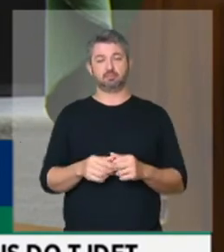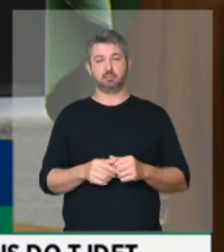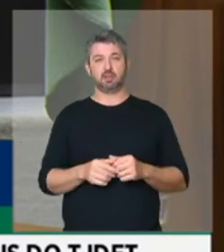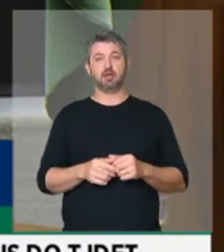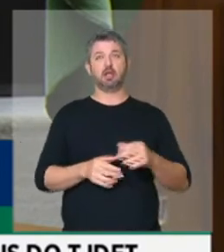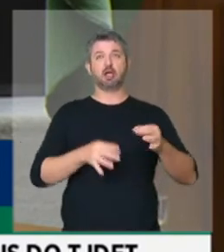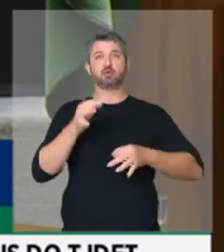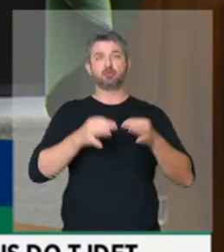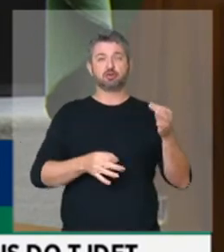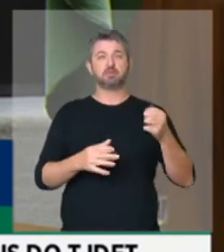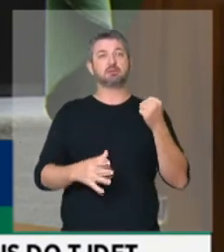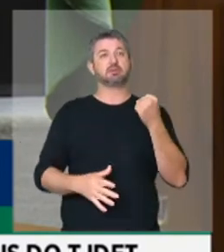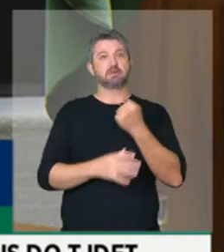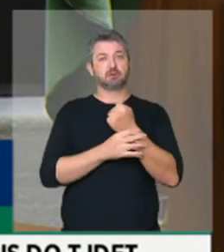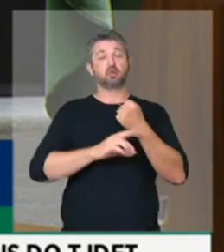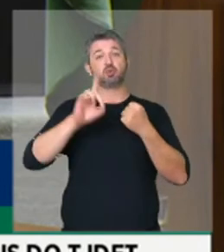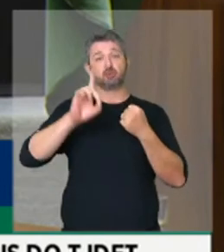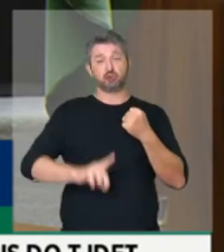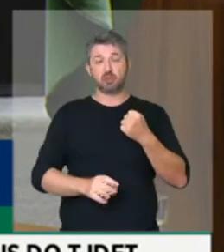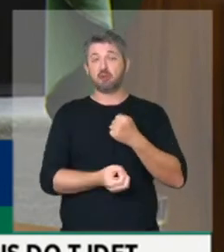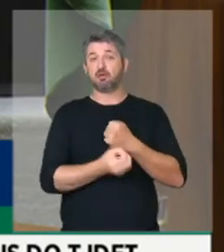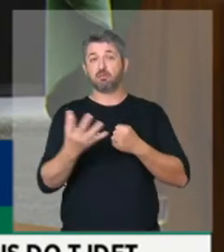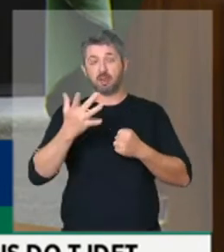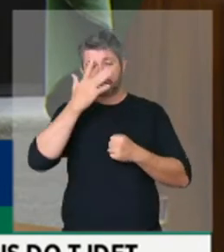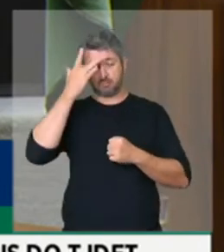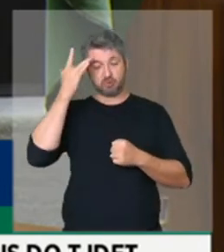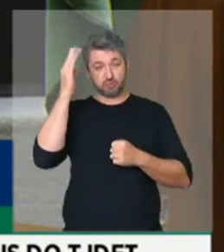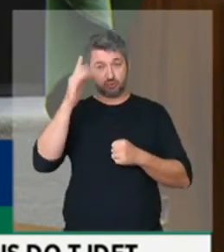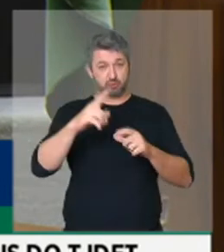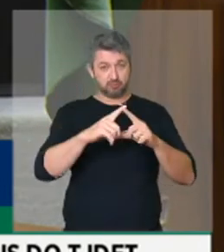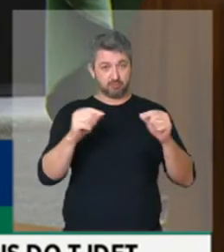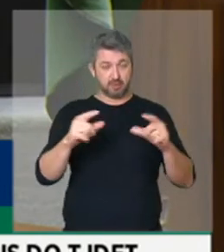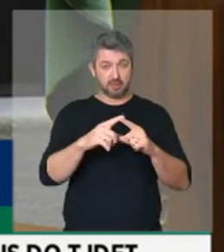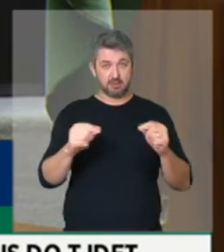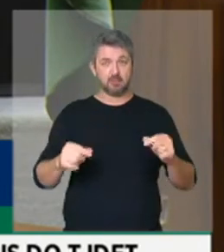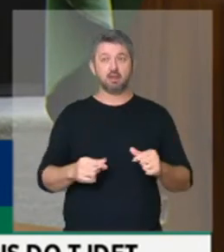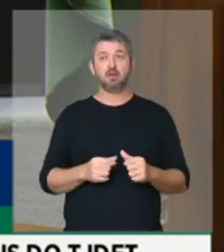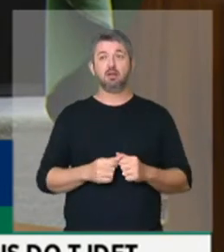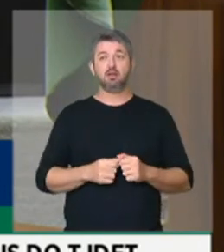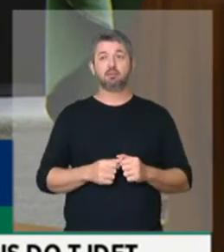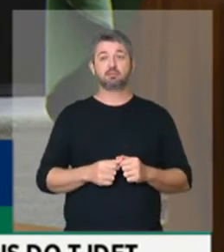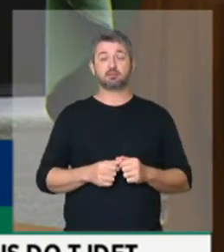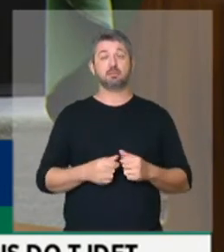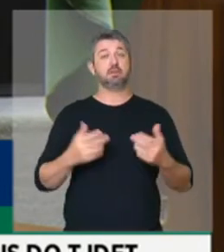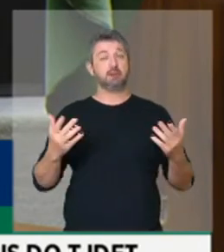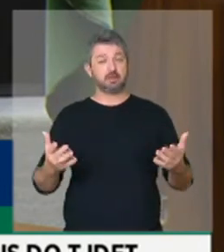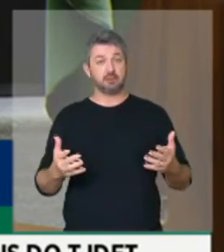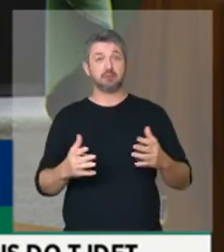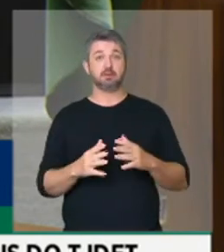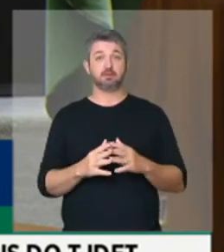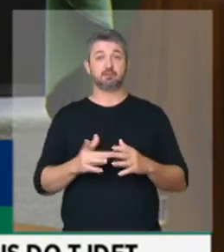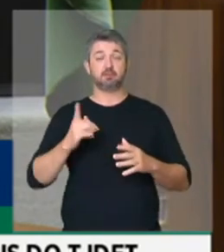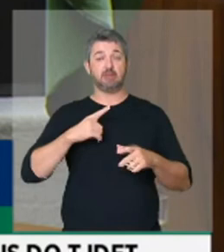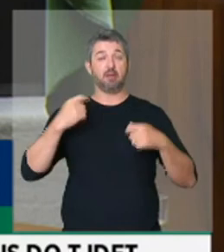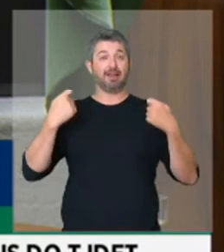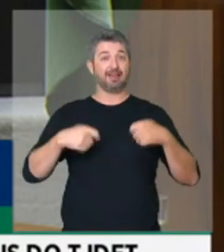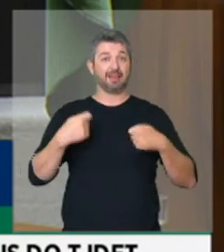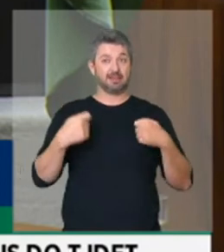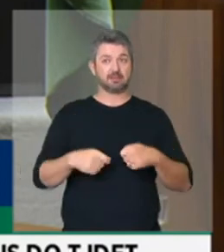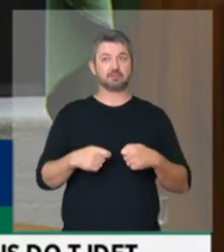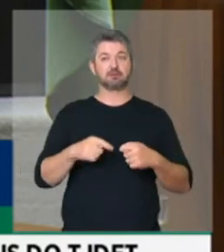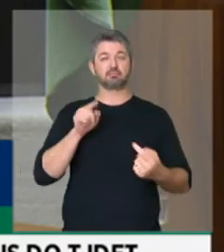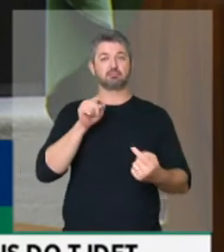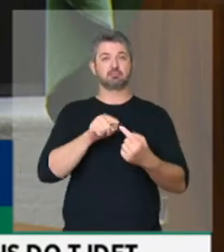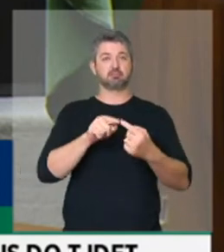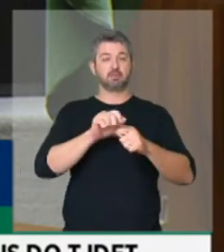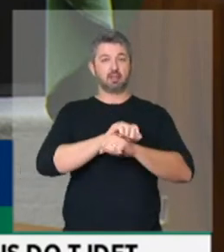tem assegurado muitos direitos da população aqui do Distrito Federal e que tem uma demanda objetiva